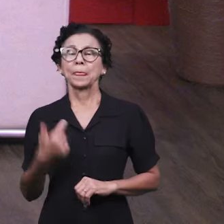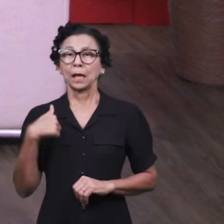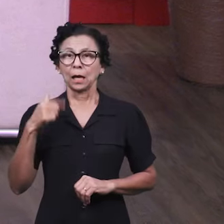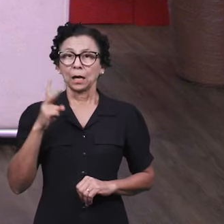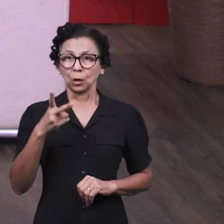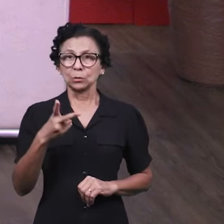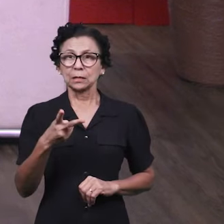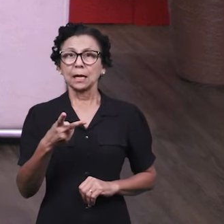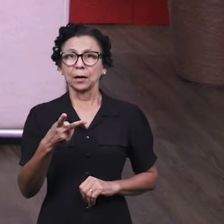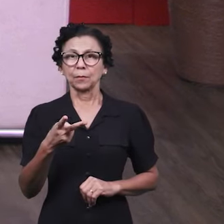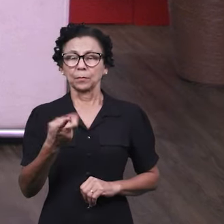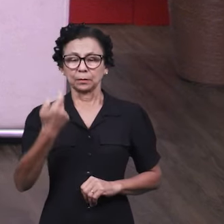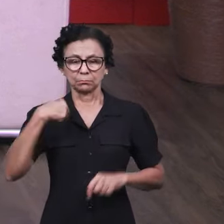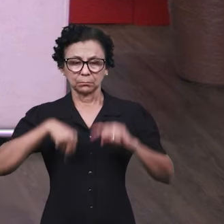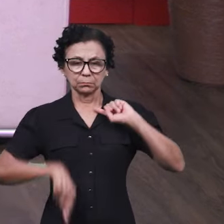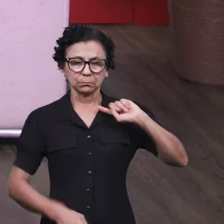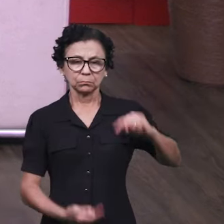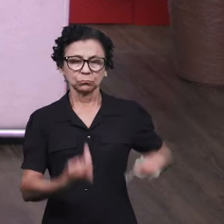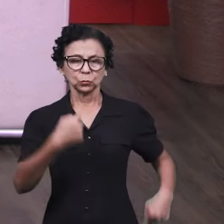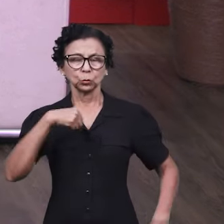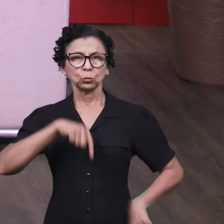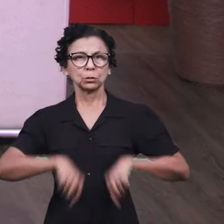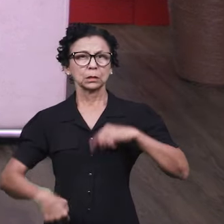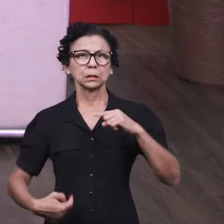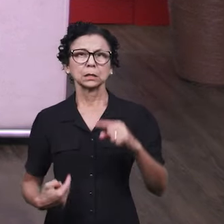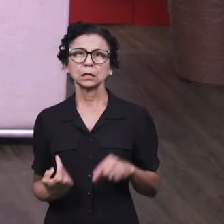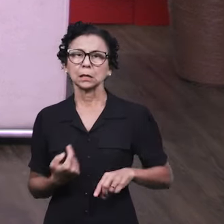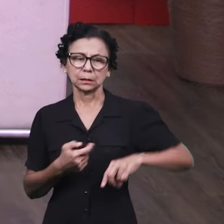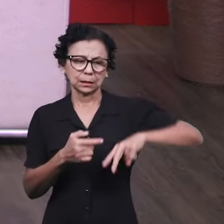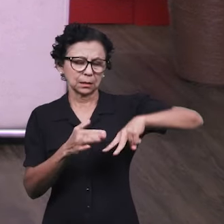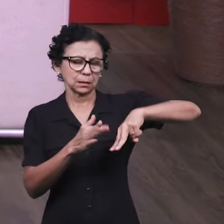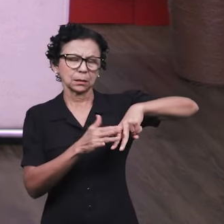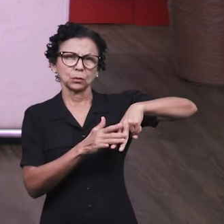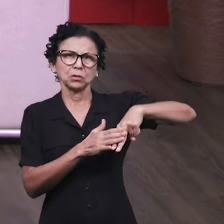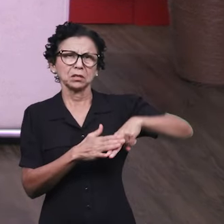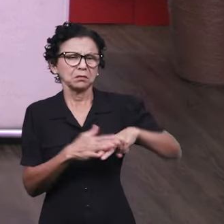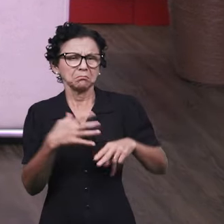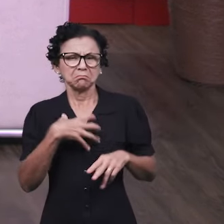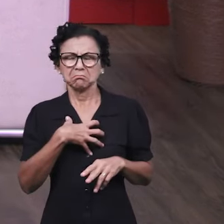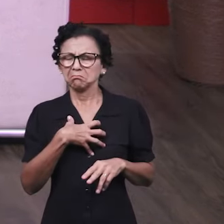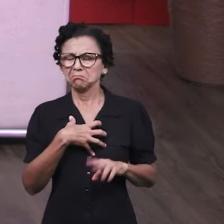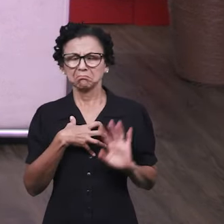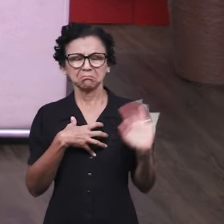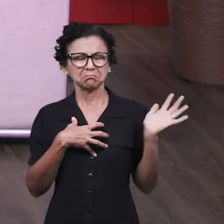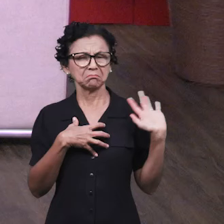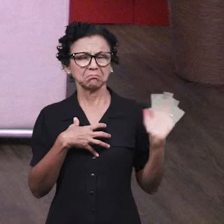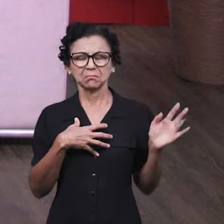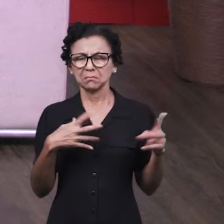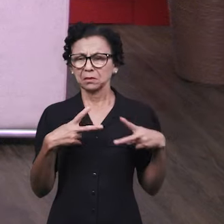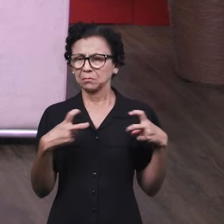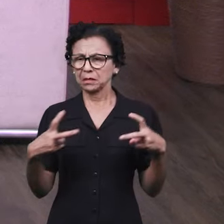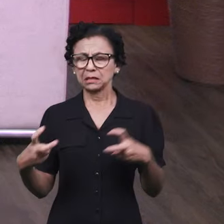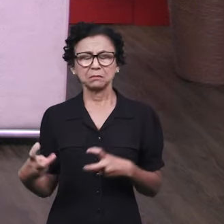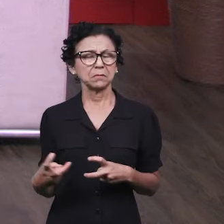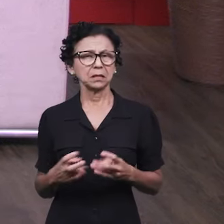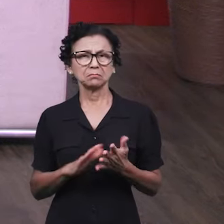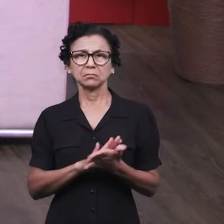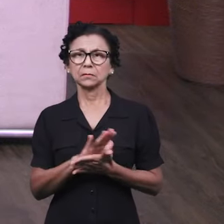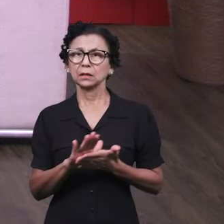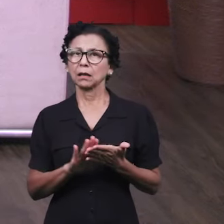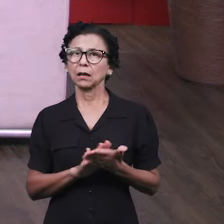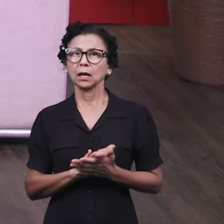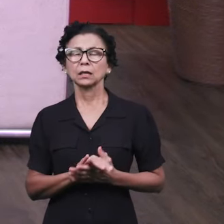o lipedema mas ela não te incomodava antes ela não me me incomodava os sintomas ele Eles não eram tão evidentes